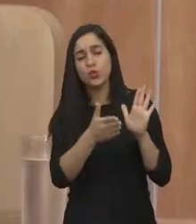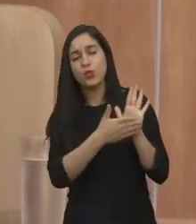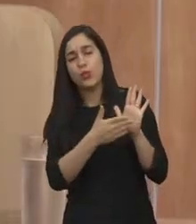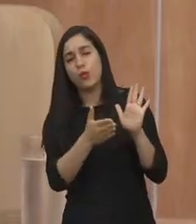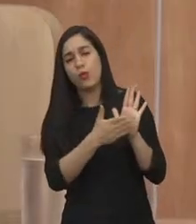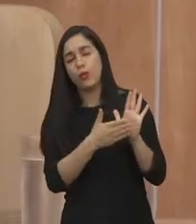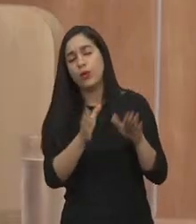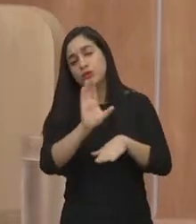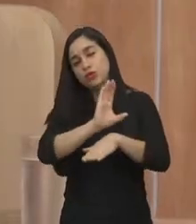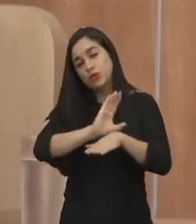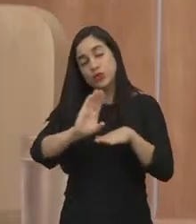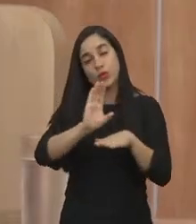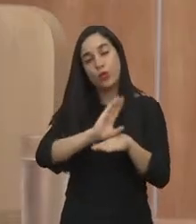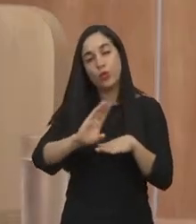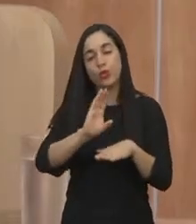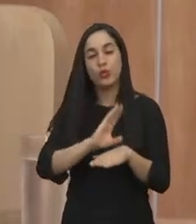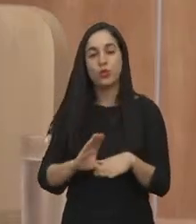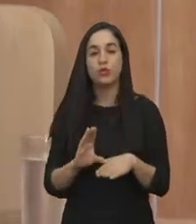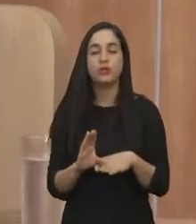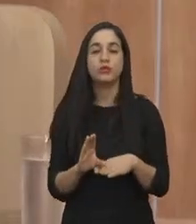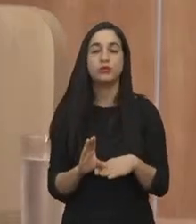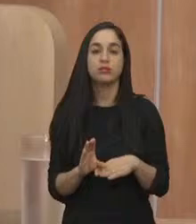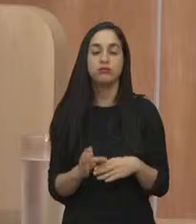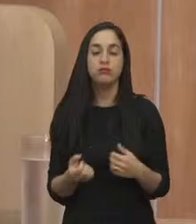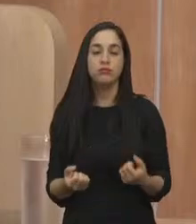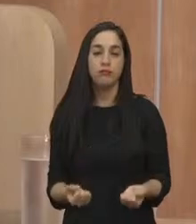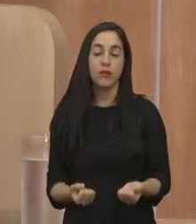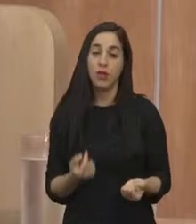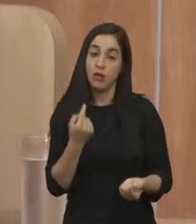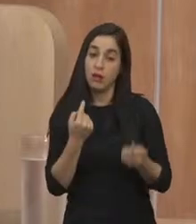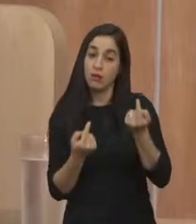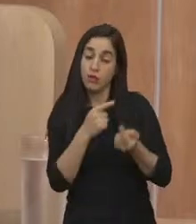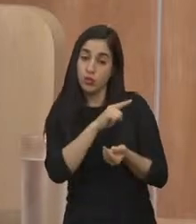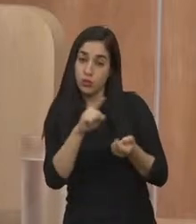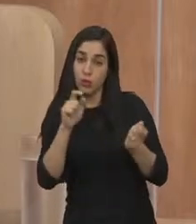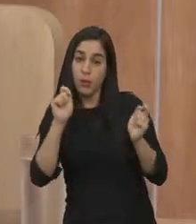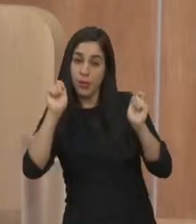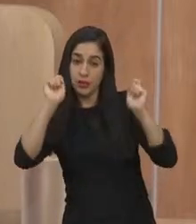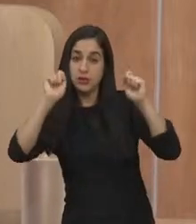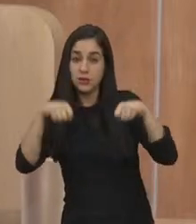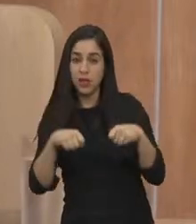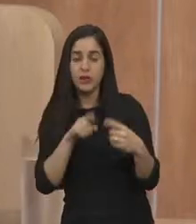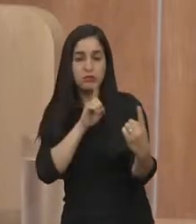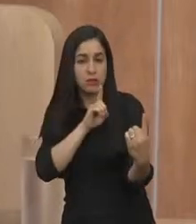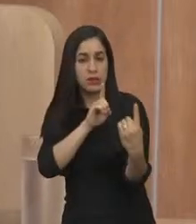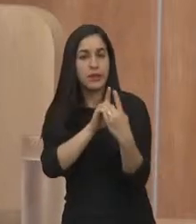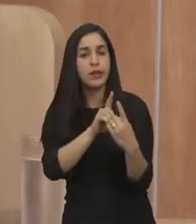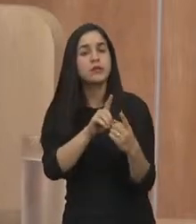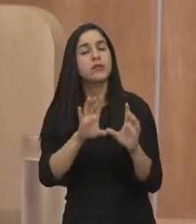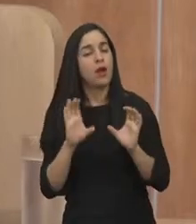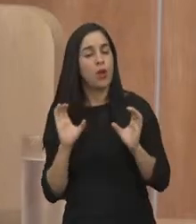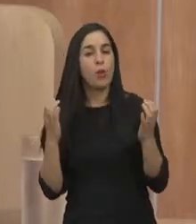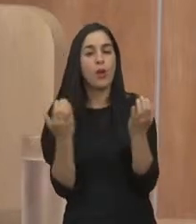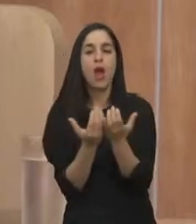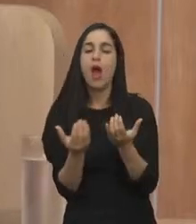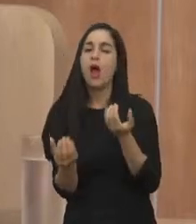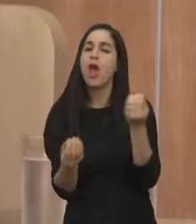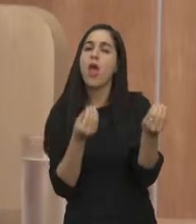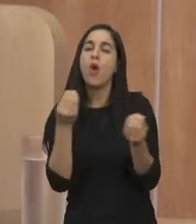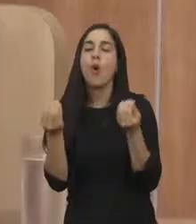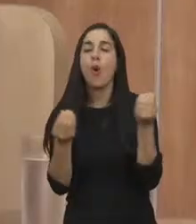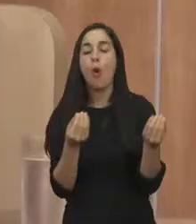de cursos e quais são as suas capacidades, né, para atender a comunidade e como que funciona